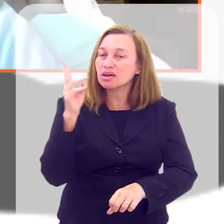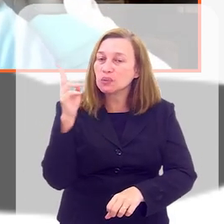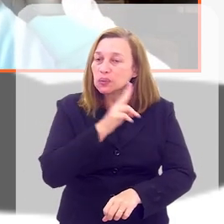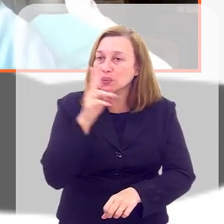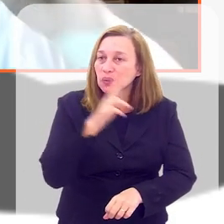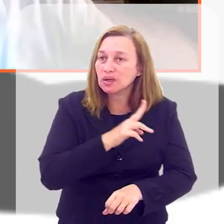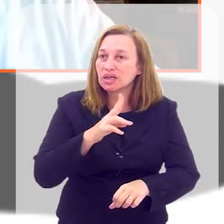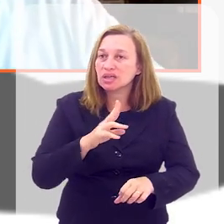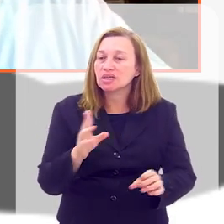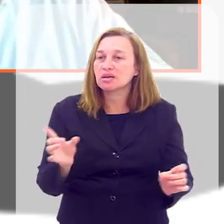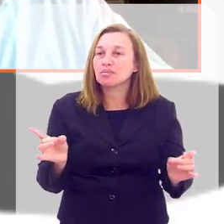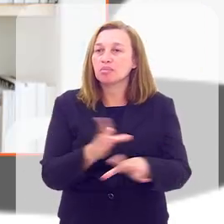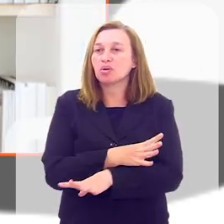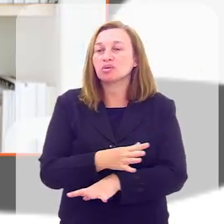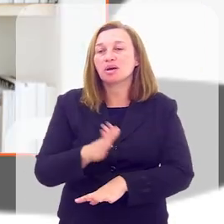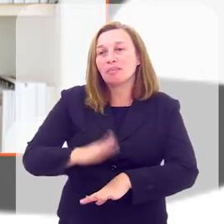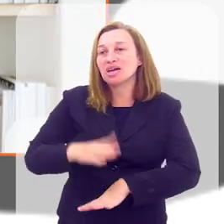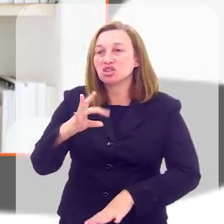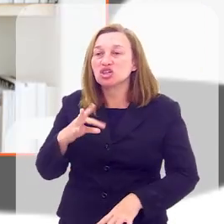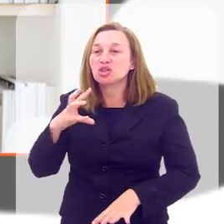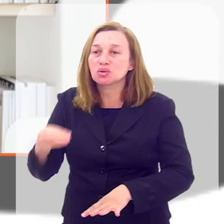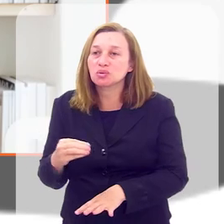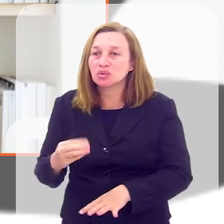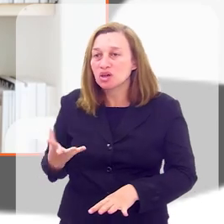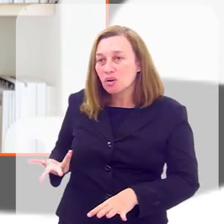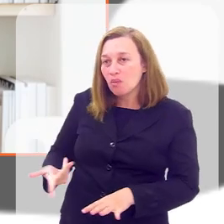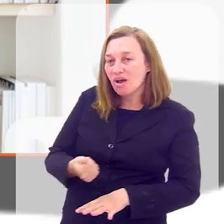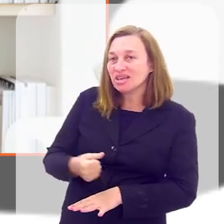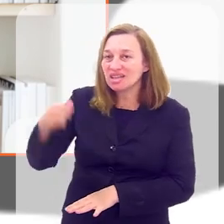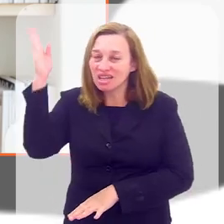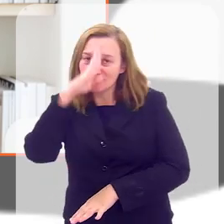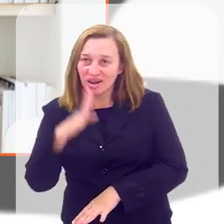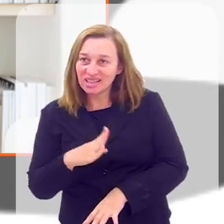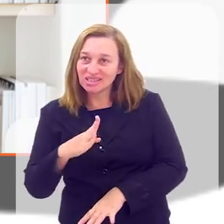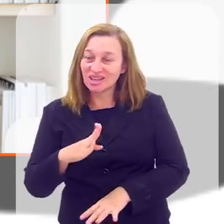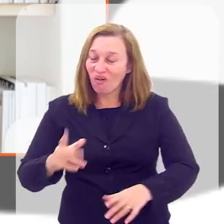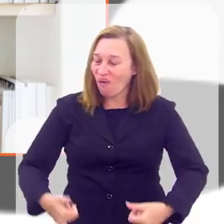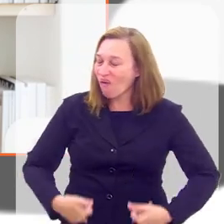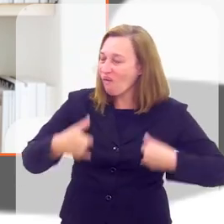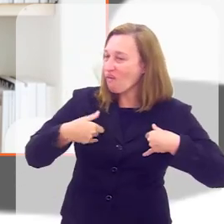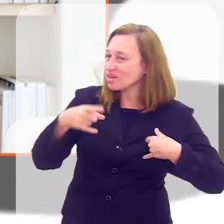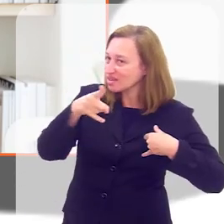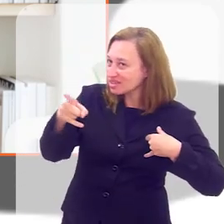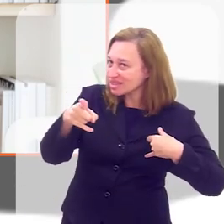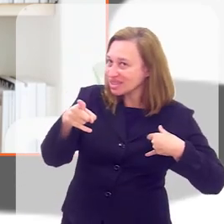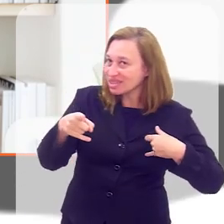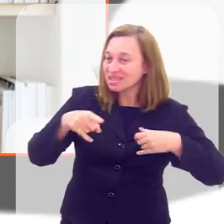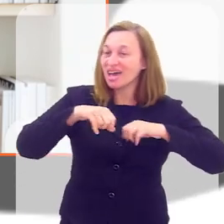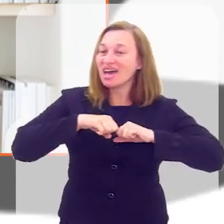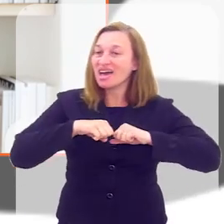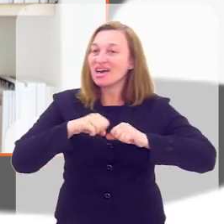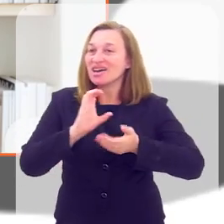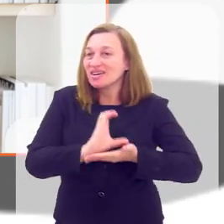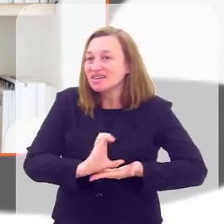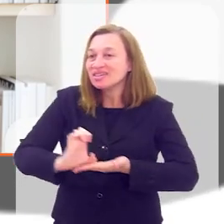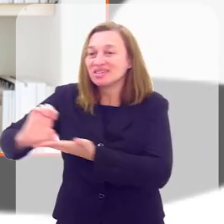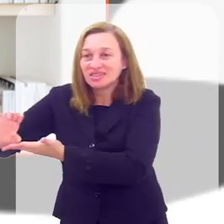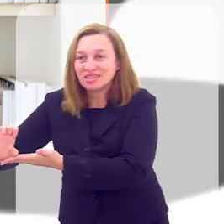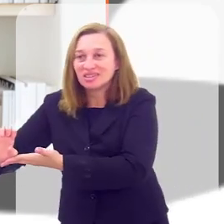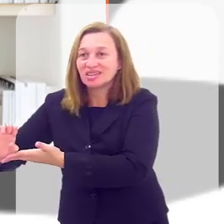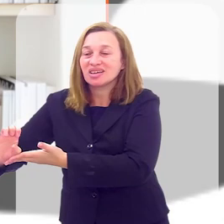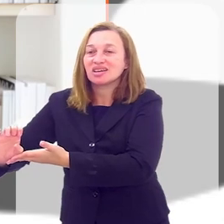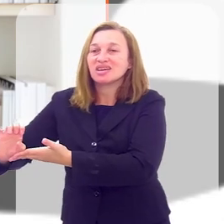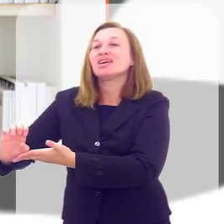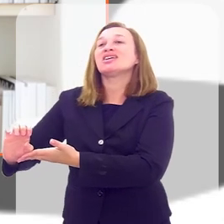é sério entrega no prazo sem aditivo e mais que tudo genuinamente brasileira muito orgulho de vocês